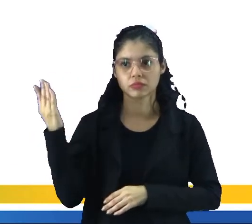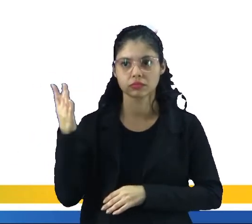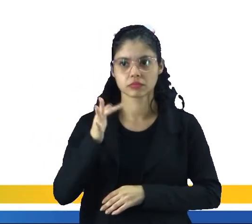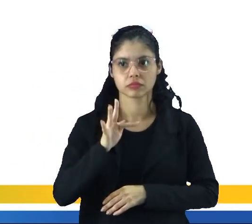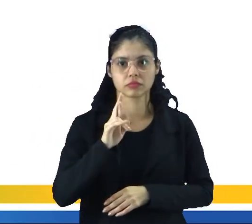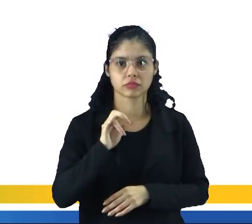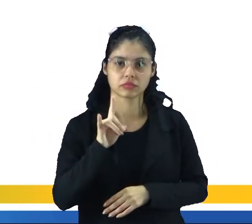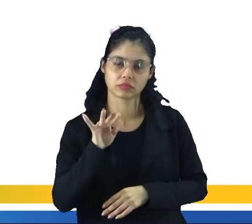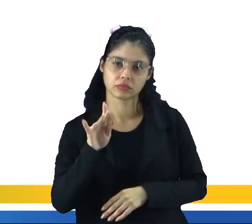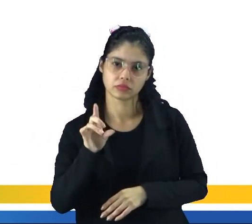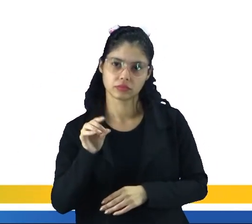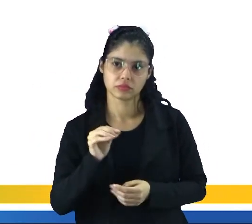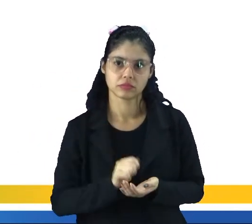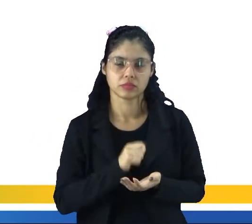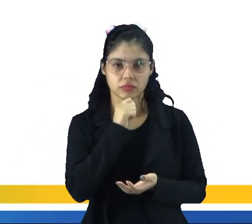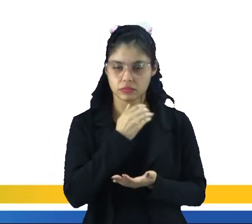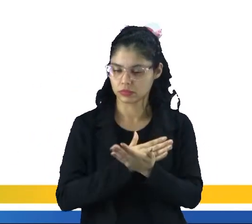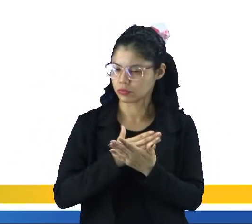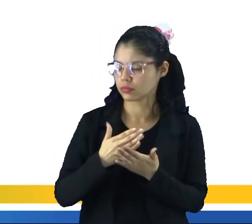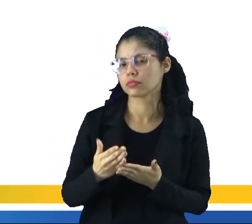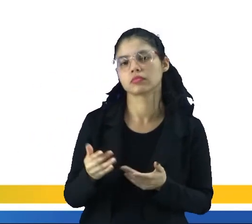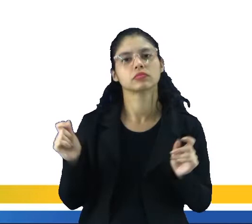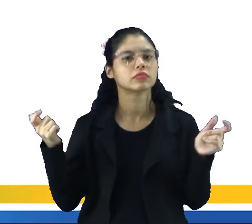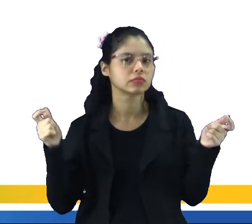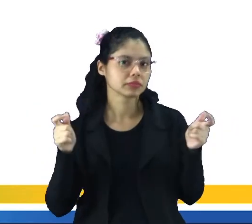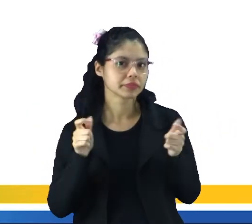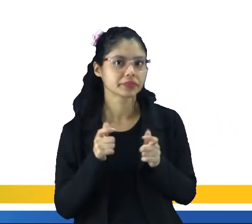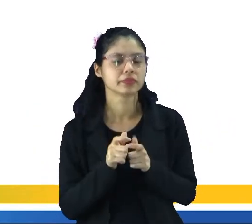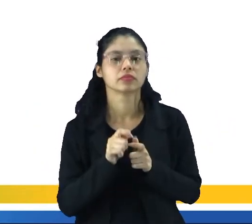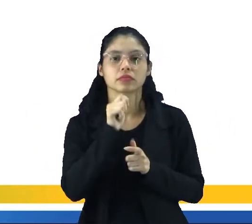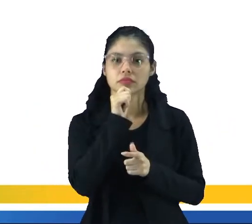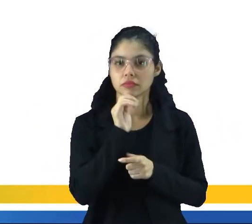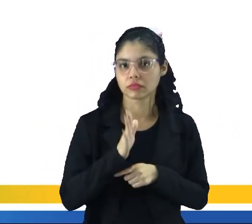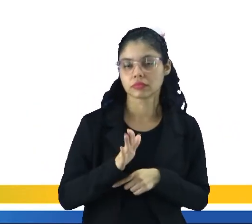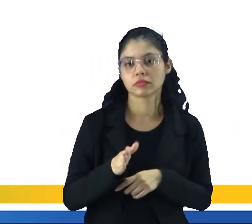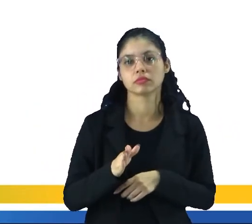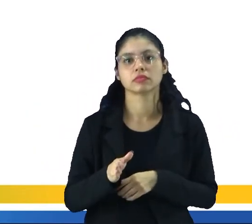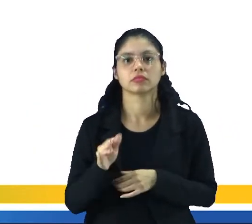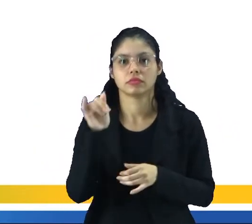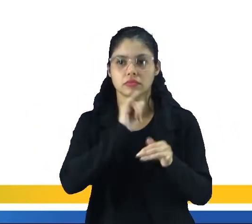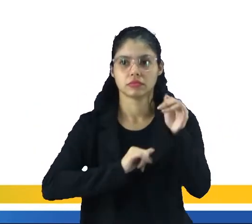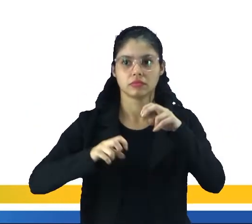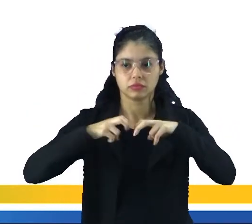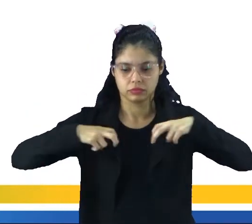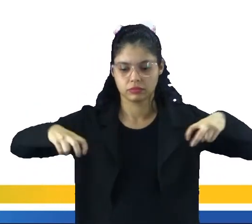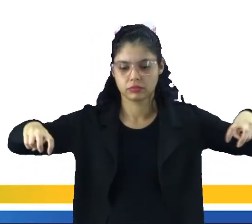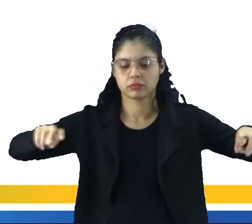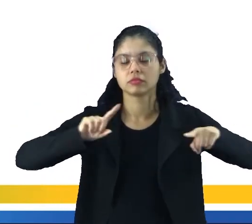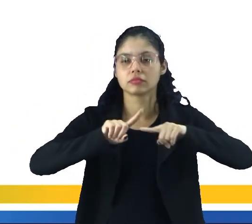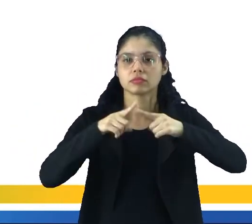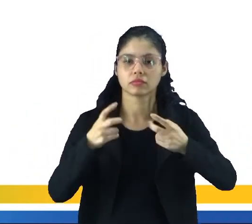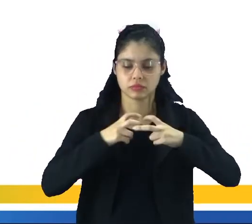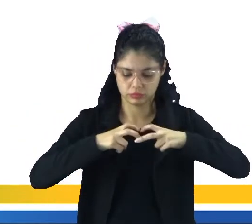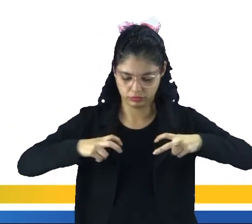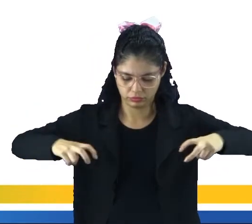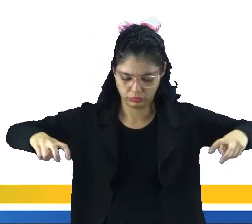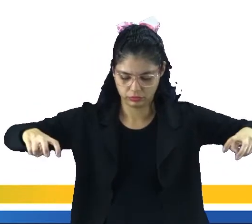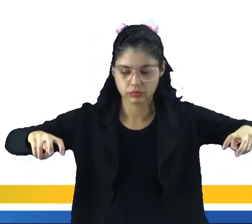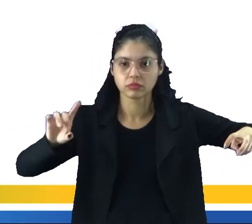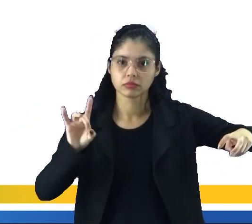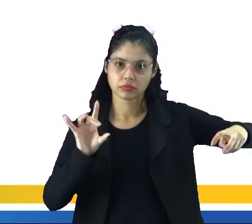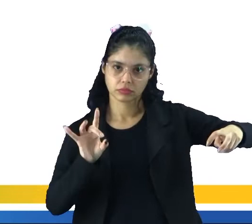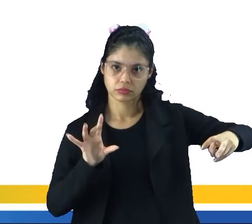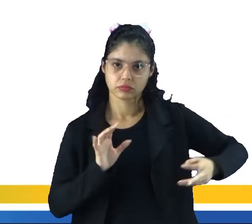figurino, a própria orquestra começa a ficar um pouquinho menor, né? Já não é em formato circular, mas semicircular,